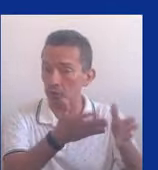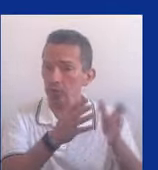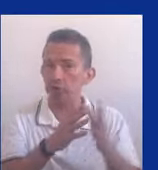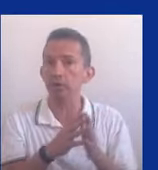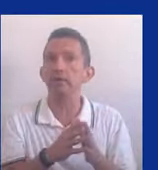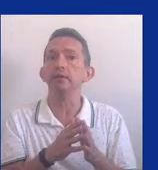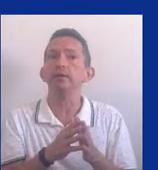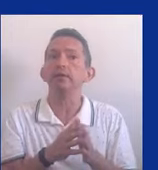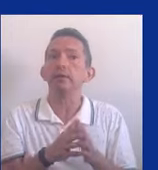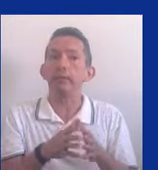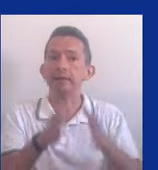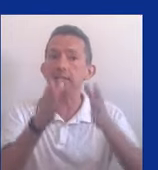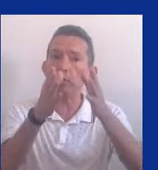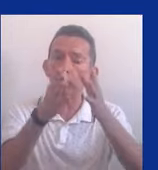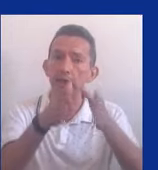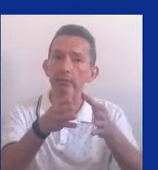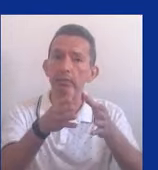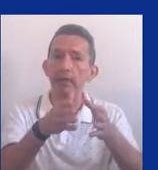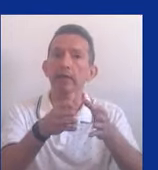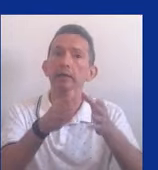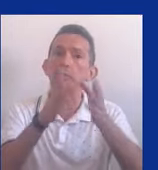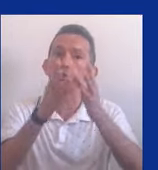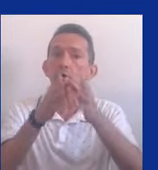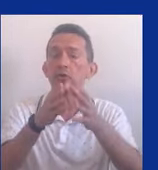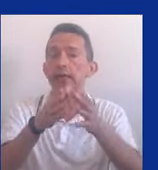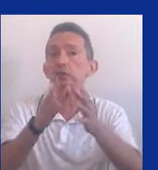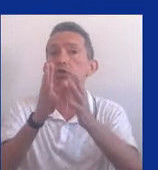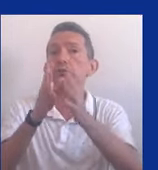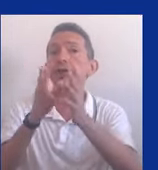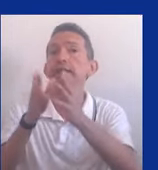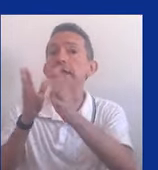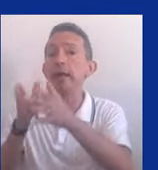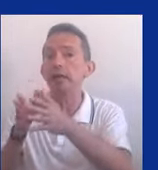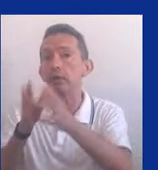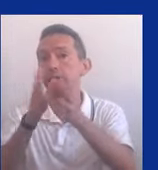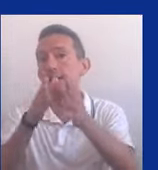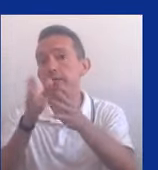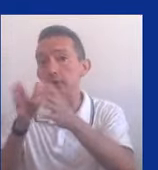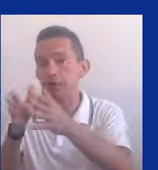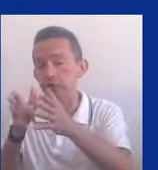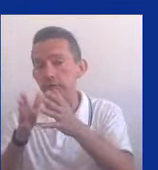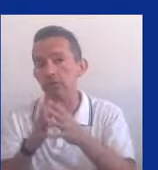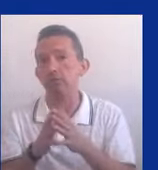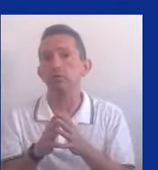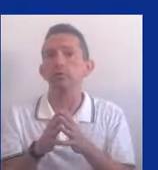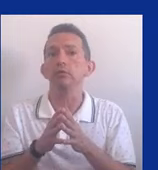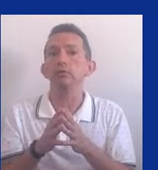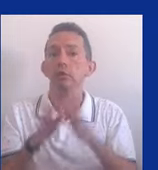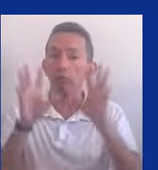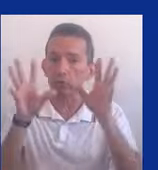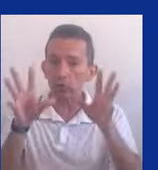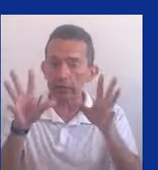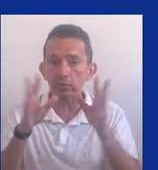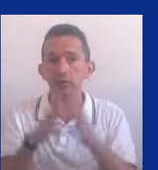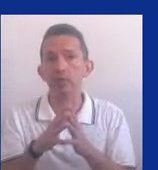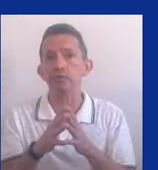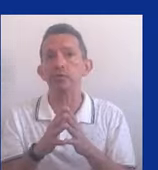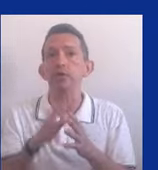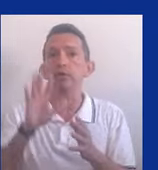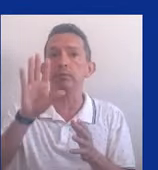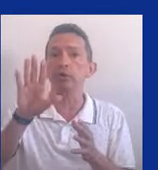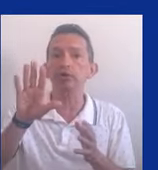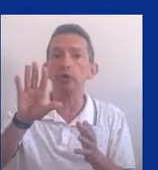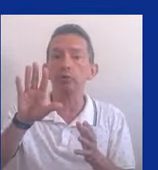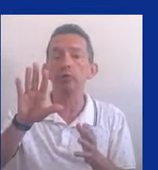em citologia, mas em bioquímica, ribossomo é considerado um tipo de RNA, que é o RNA ribossômico. Então, muito cuidado com